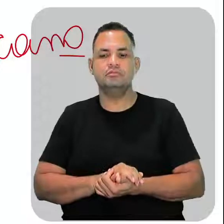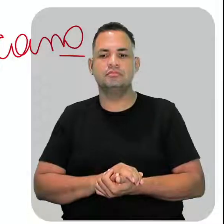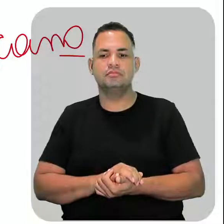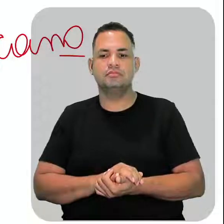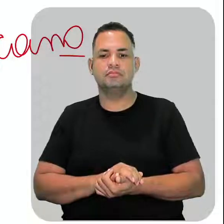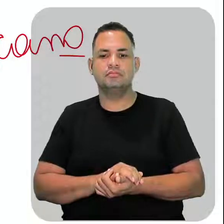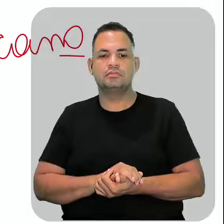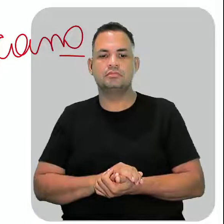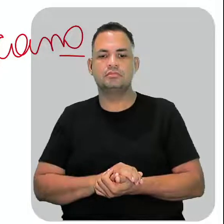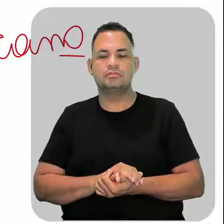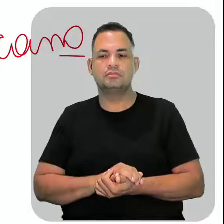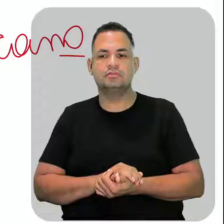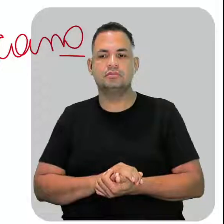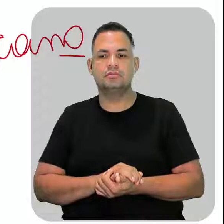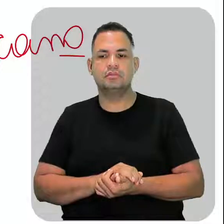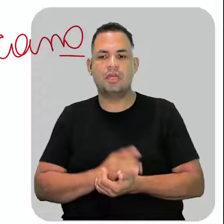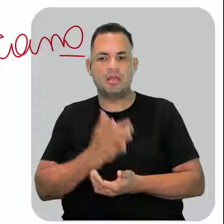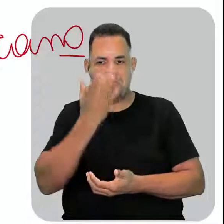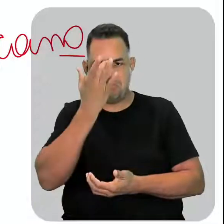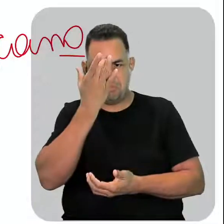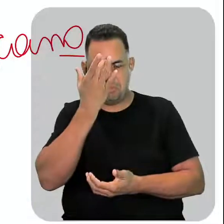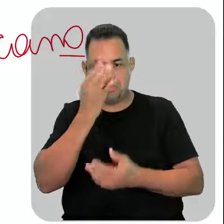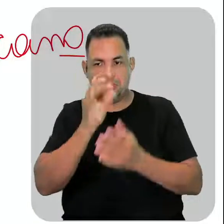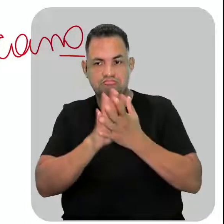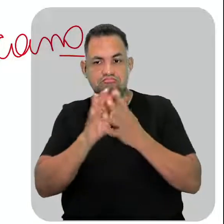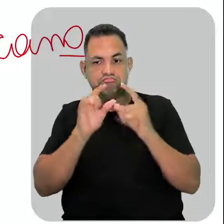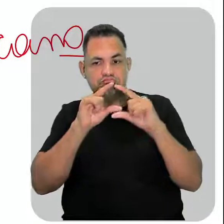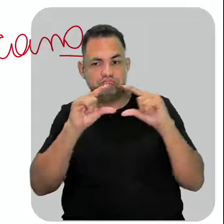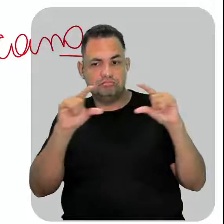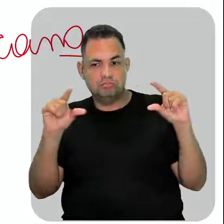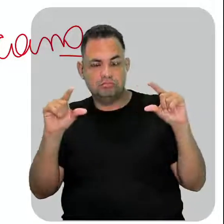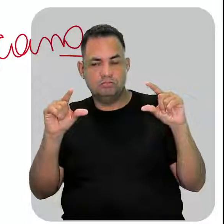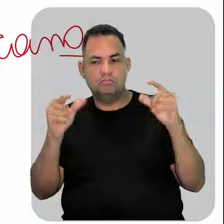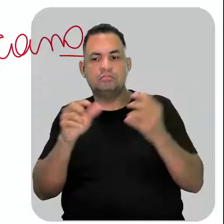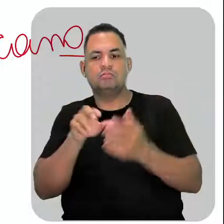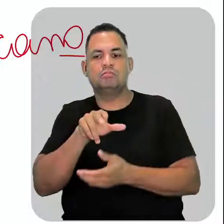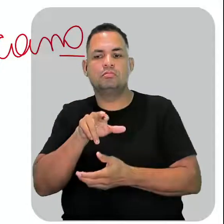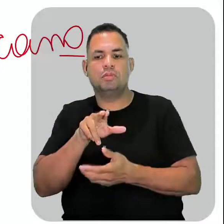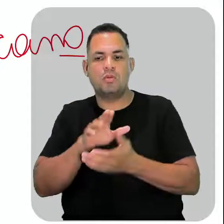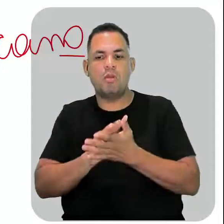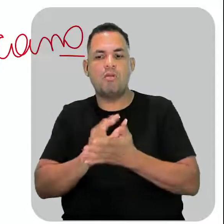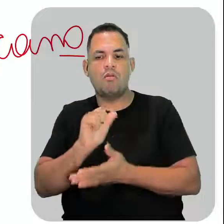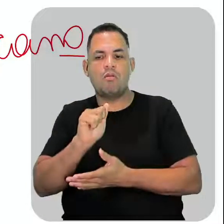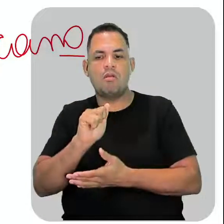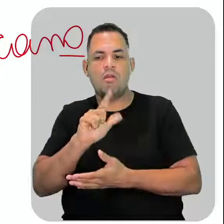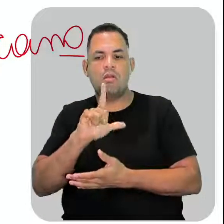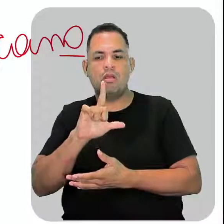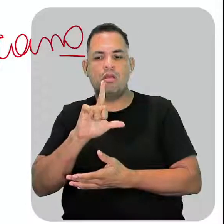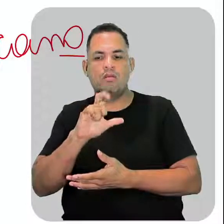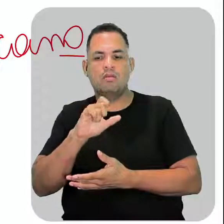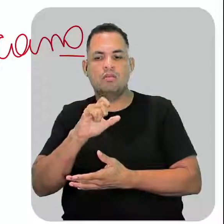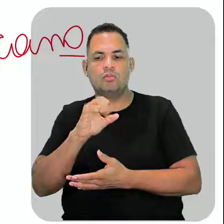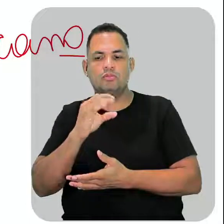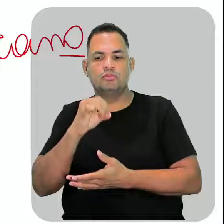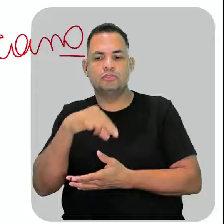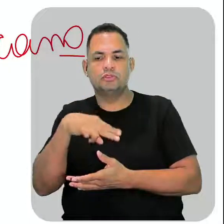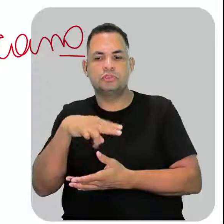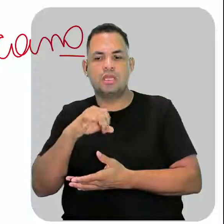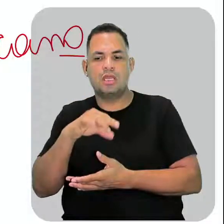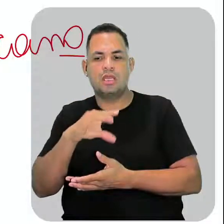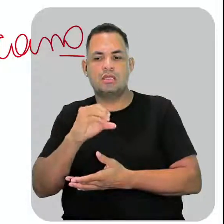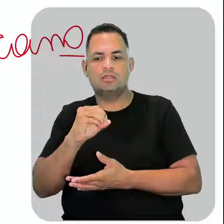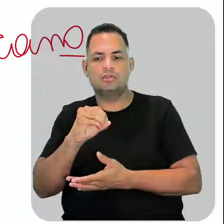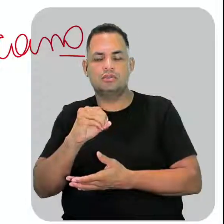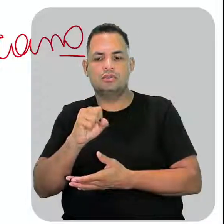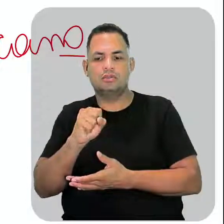ciclano, aí a fórmula geral vai ser essa, que é igual à fórmula dos alcenos. Então, se ele tem 8 átomos